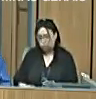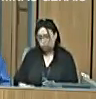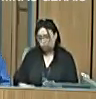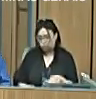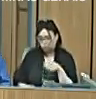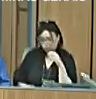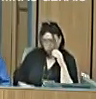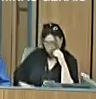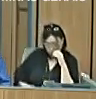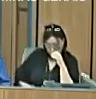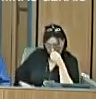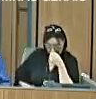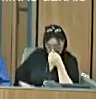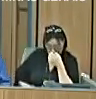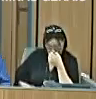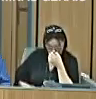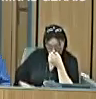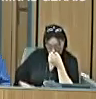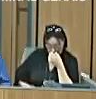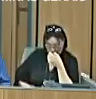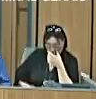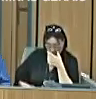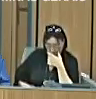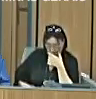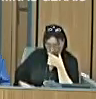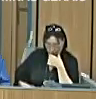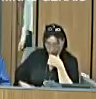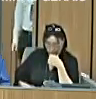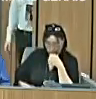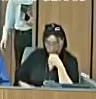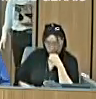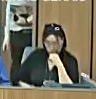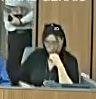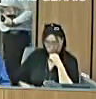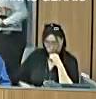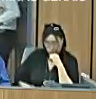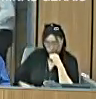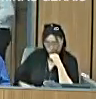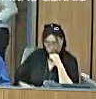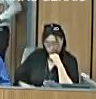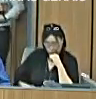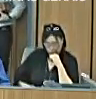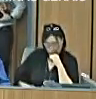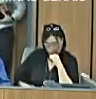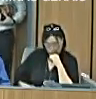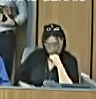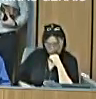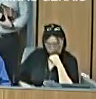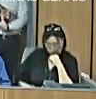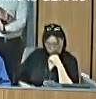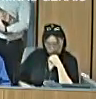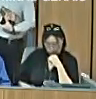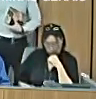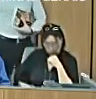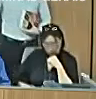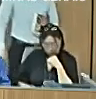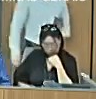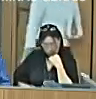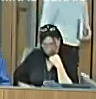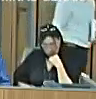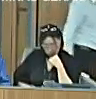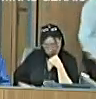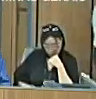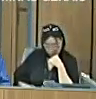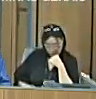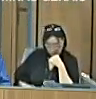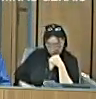para que ele não seja colocado no mesmo ambiente é de cumprimento de medida socioeducativa eo preço também